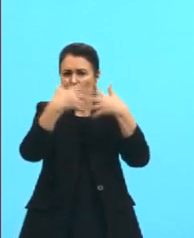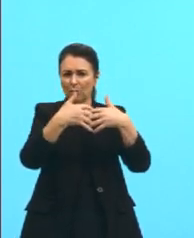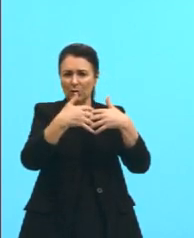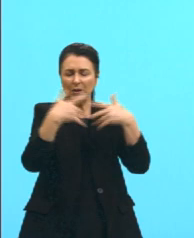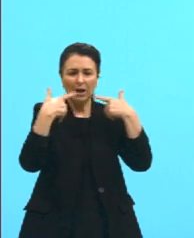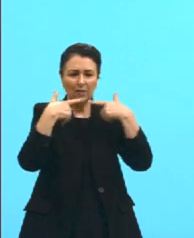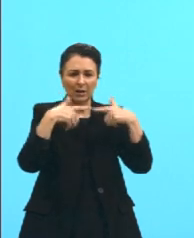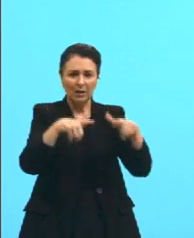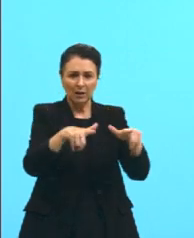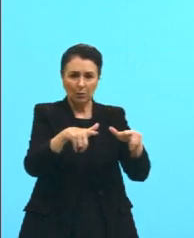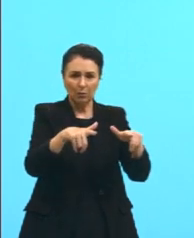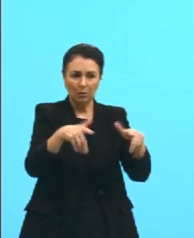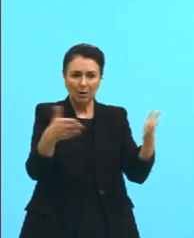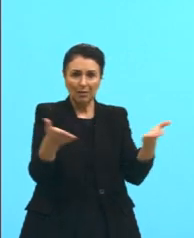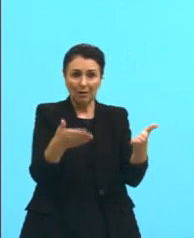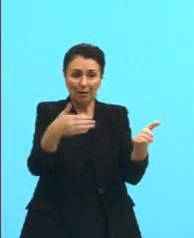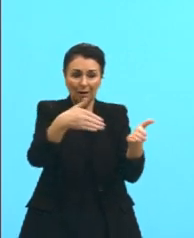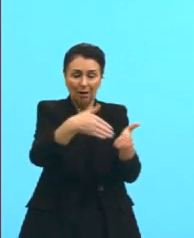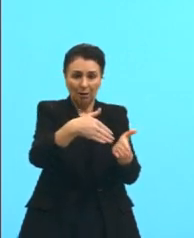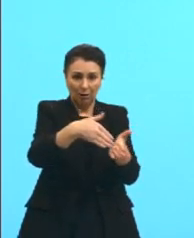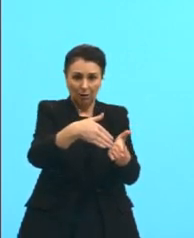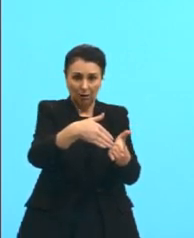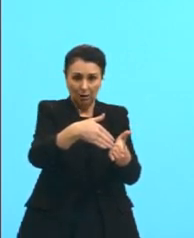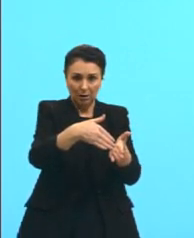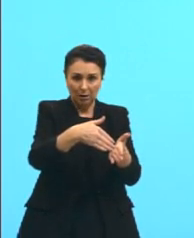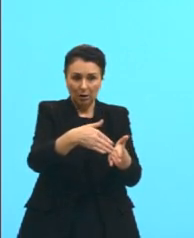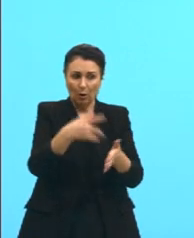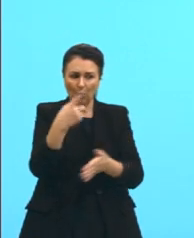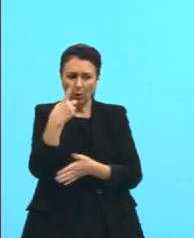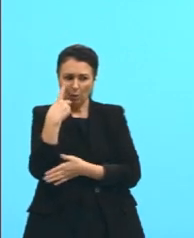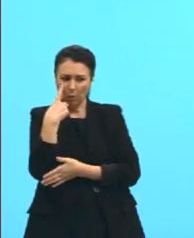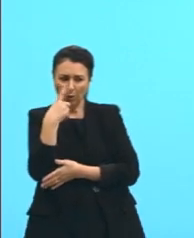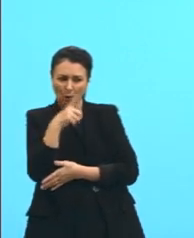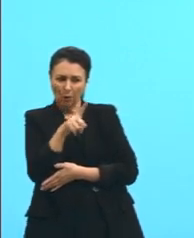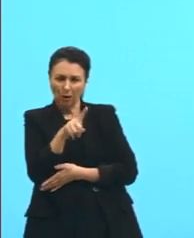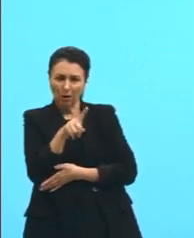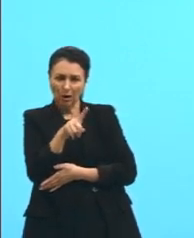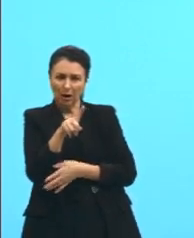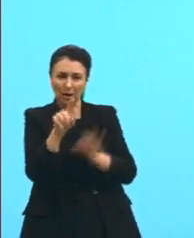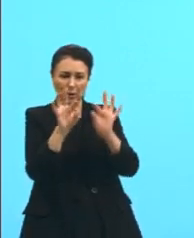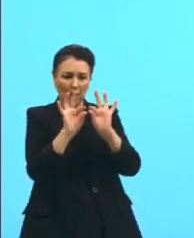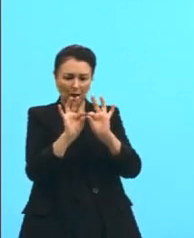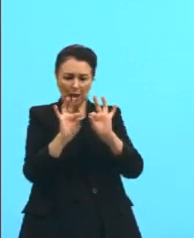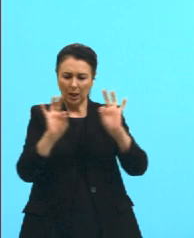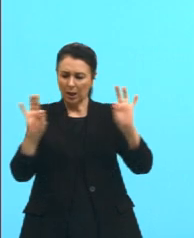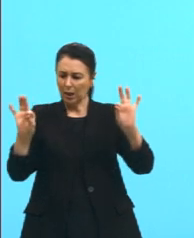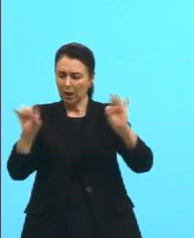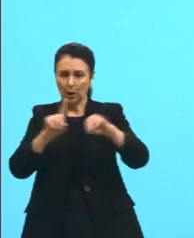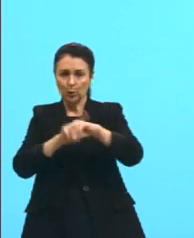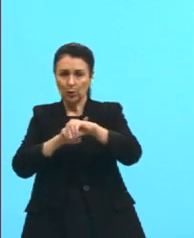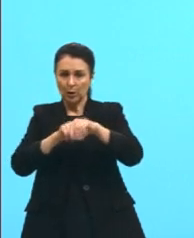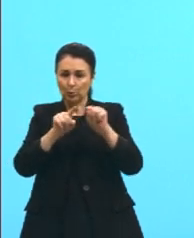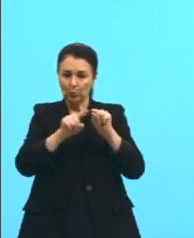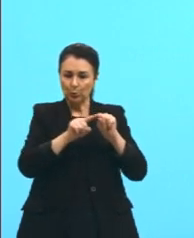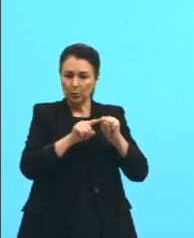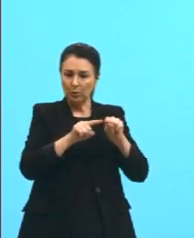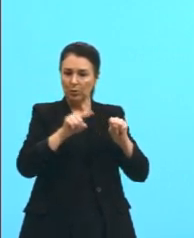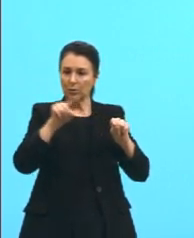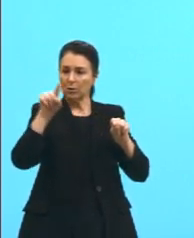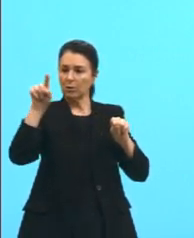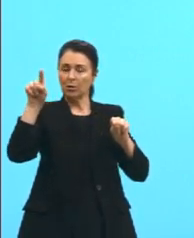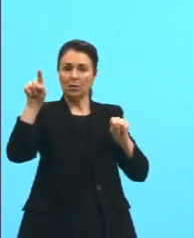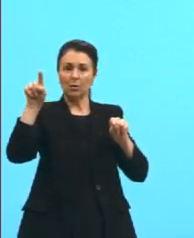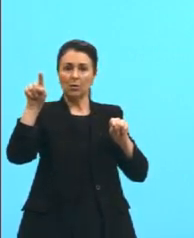até hoje até os dias atuais olhando essa linha do tempo evolutiva E